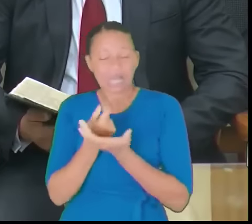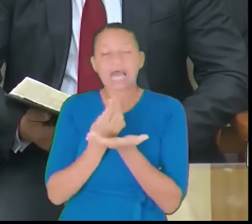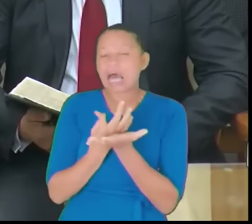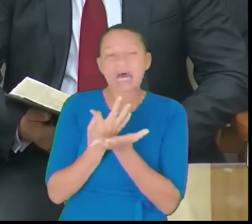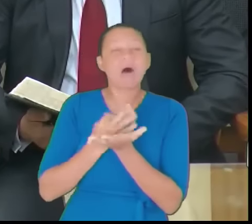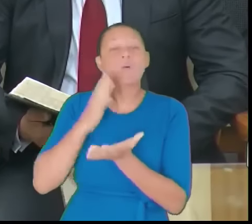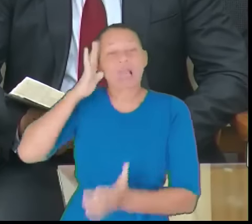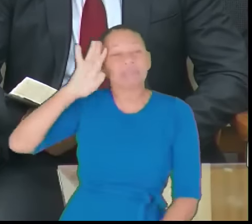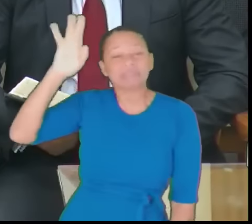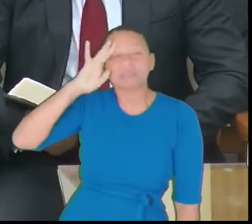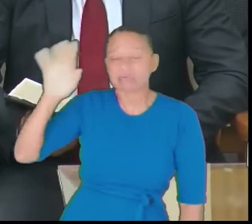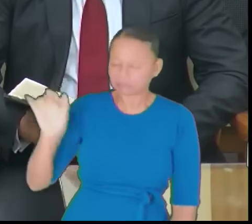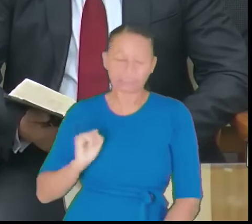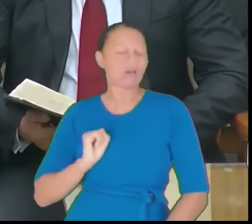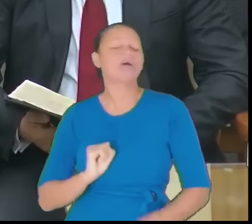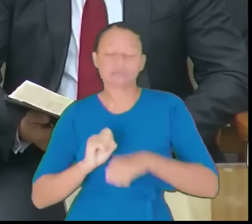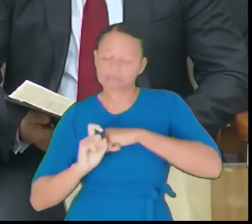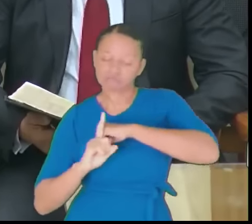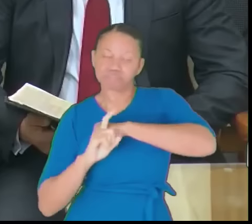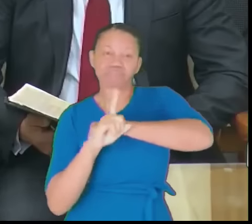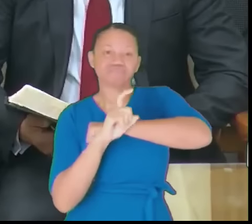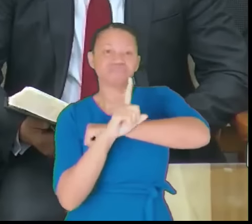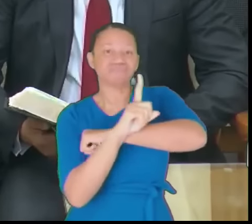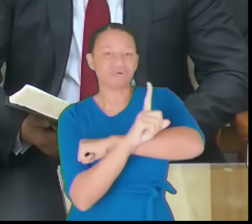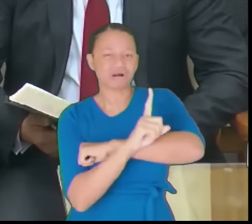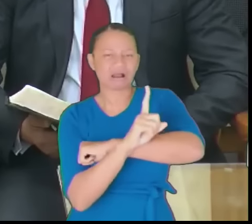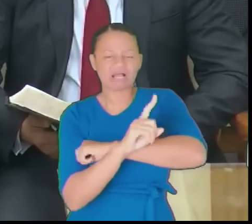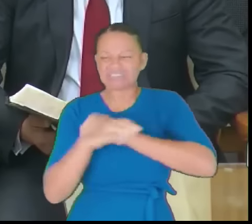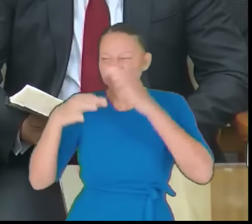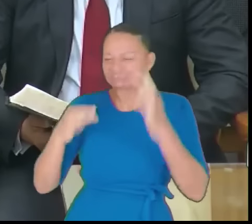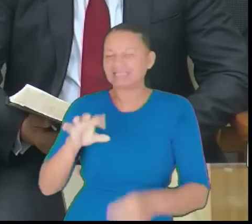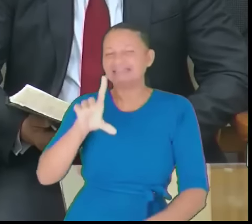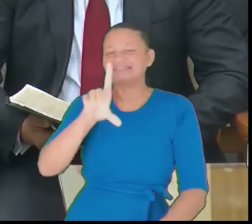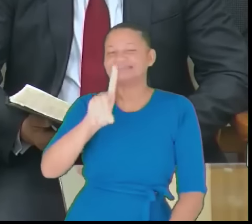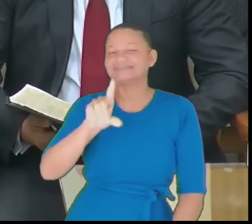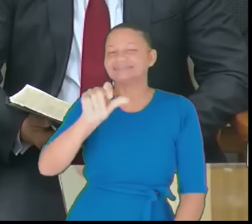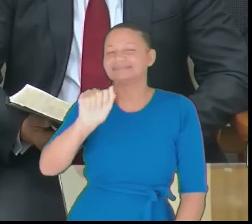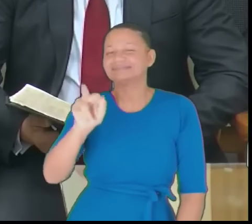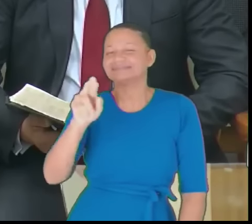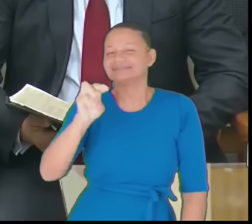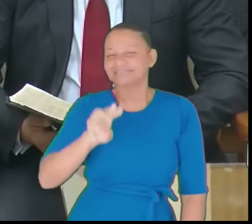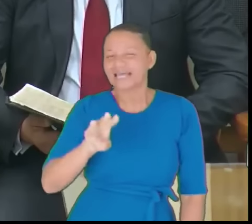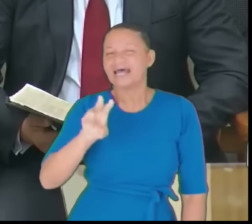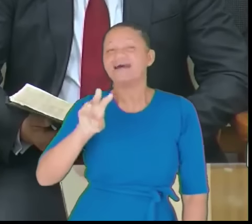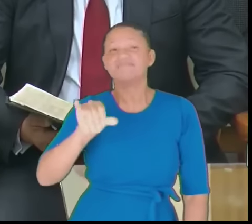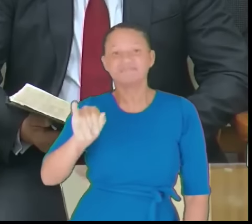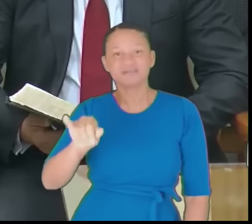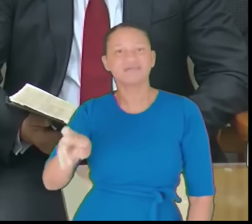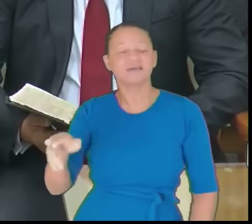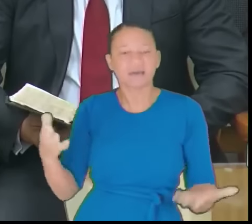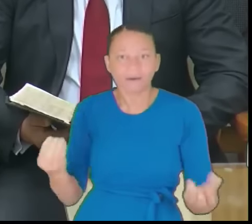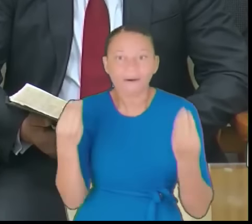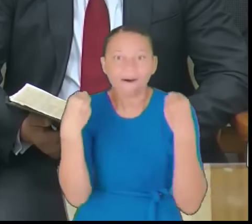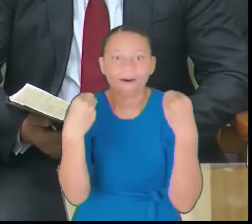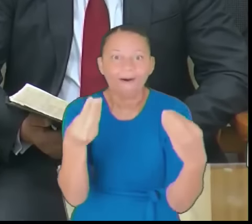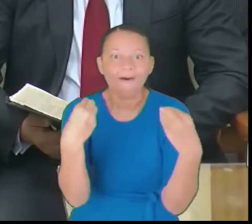está certo é Darwin. Homem, não diga uma desgraça dessa. Você vai deixar de acreditar em